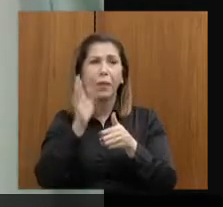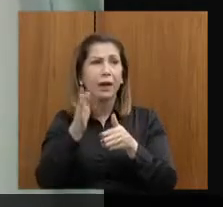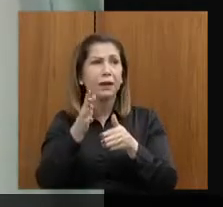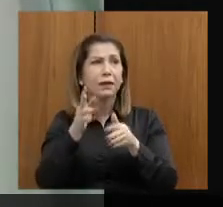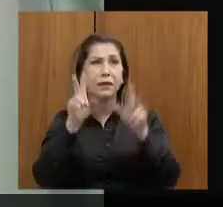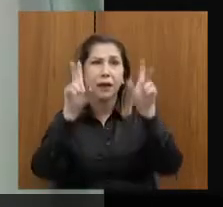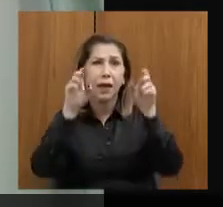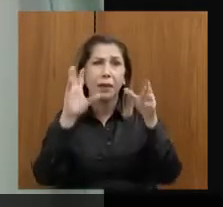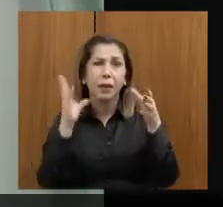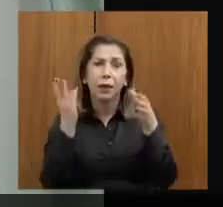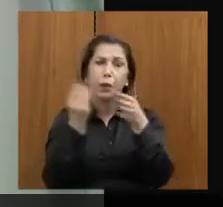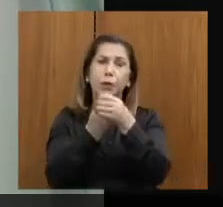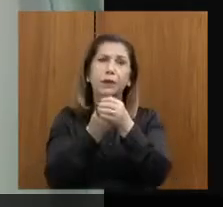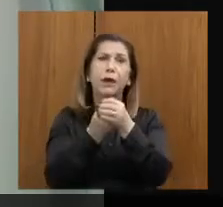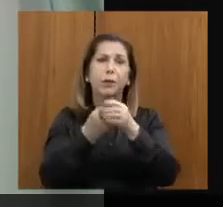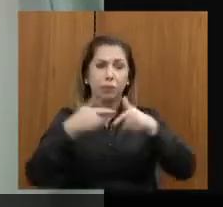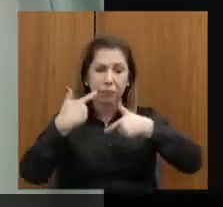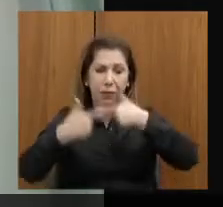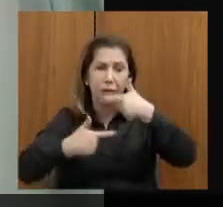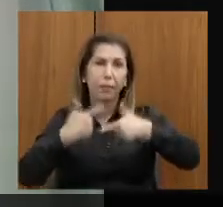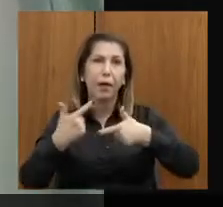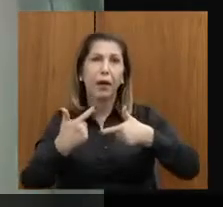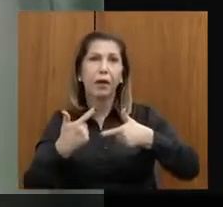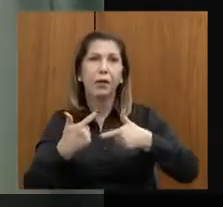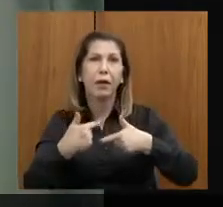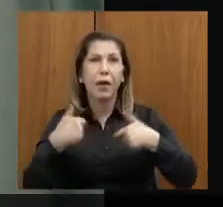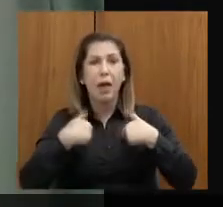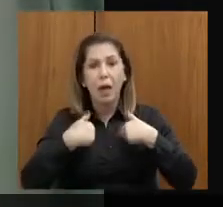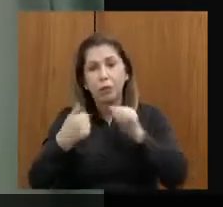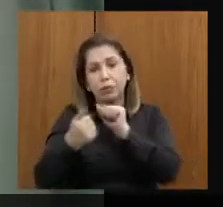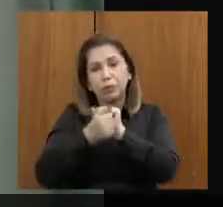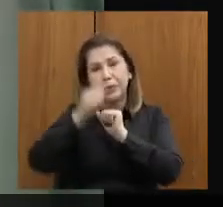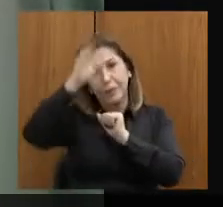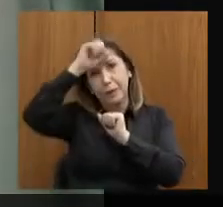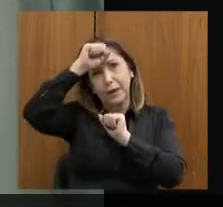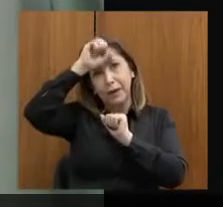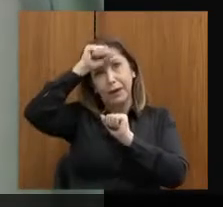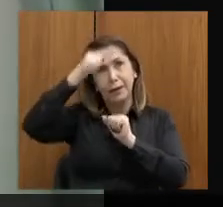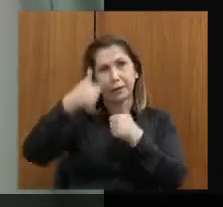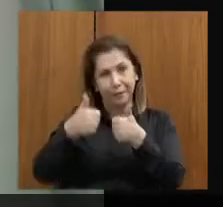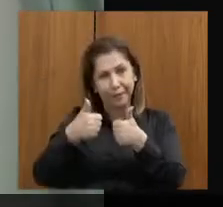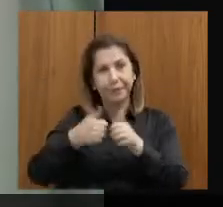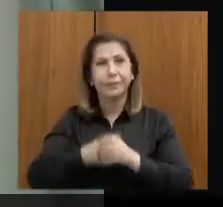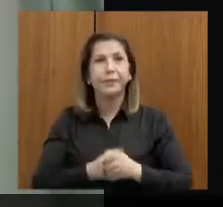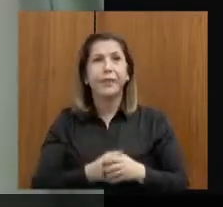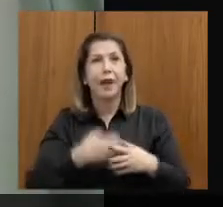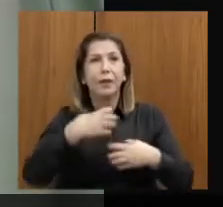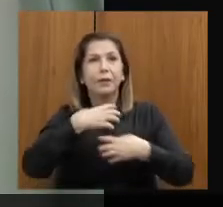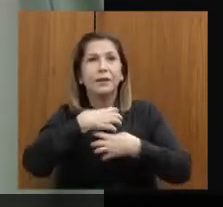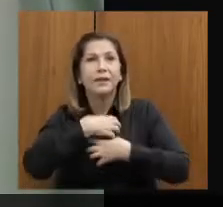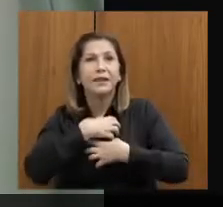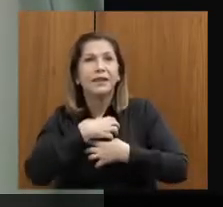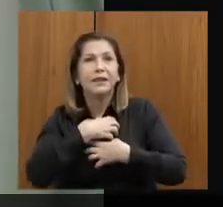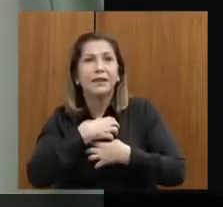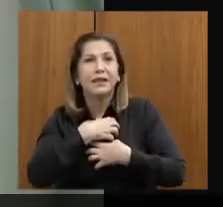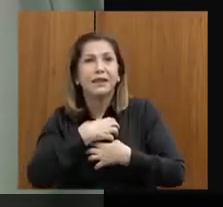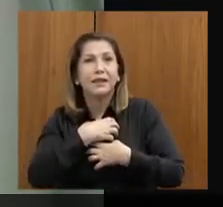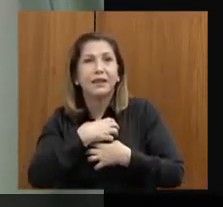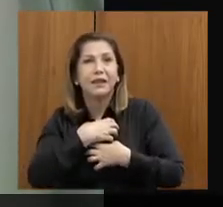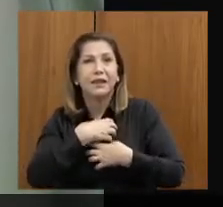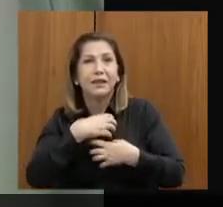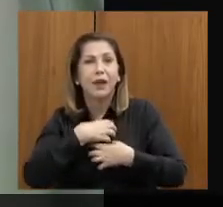linha aí da inclusão trabalho que a gente tá fazendo Tô mais aprendendo para tudo com ele tá sentindo aqui no som